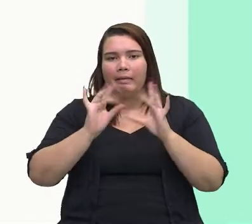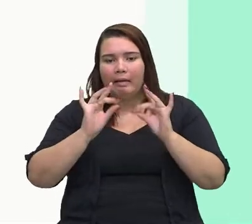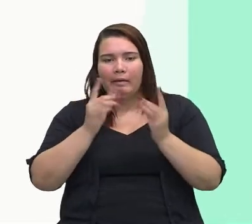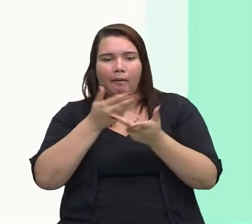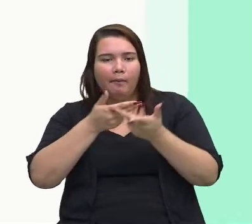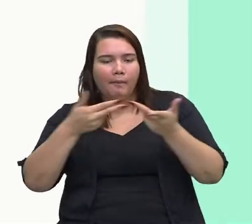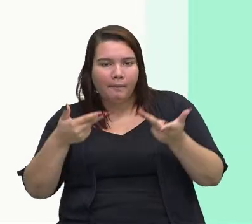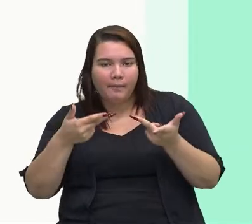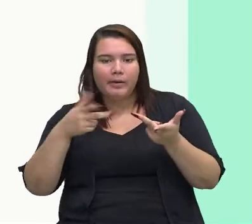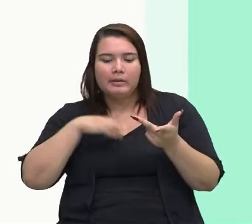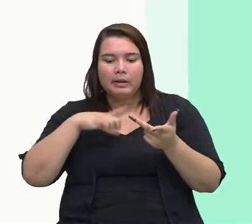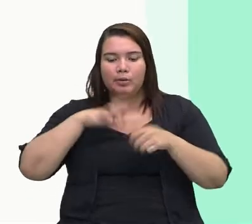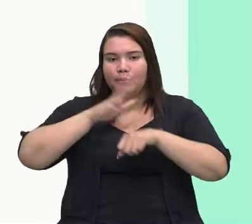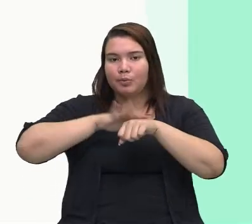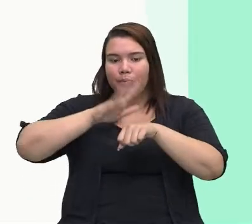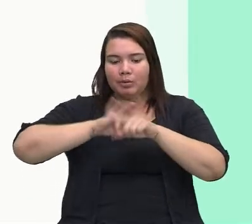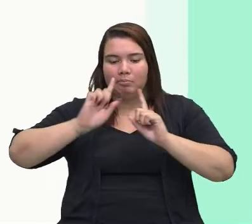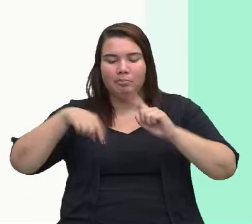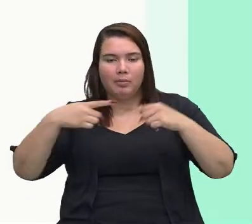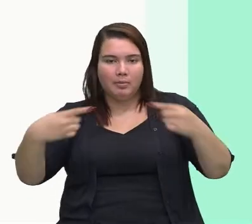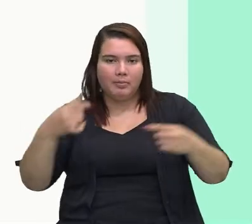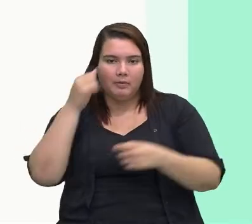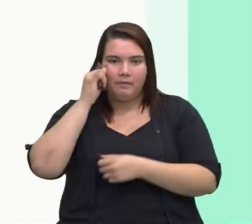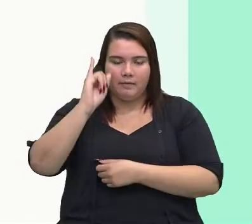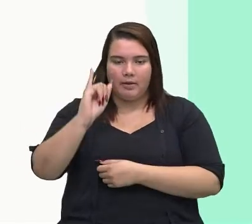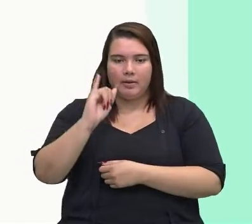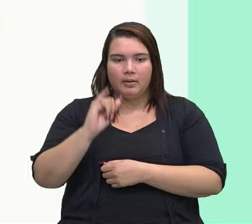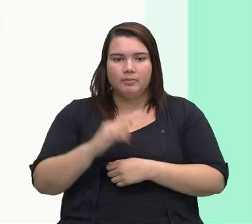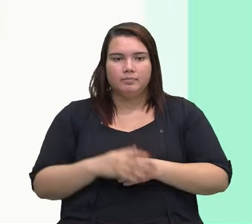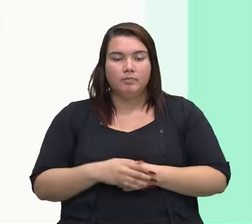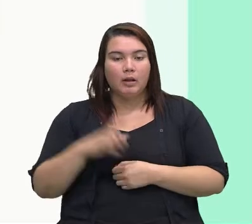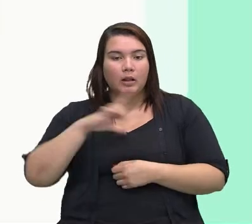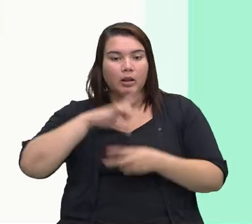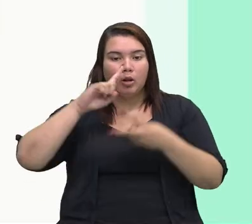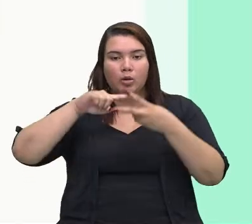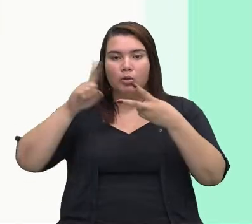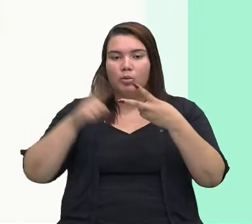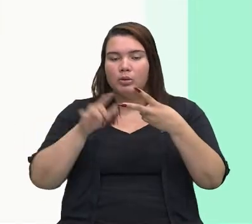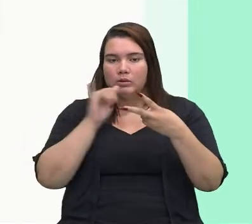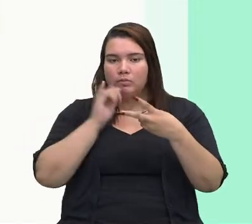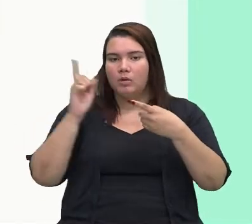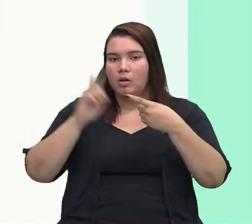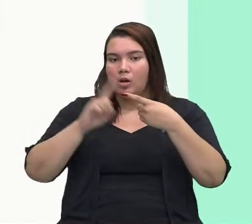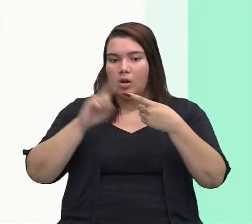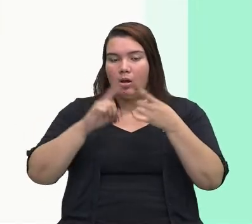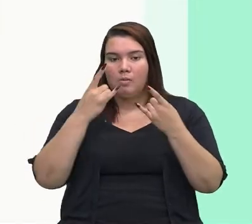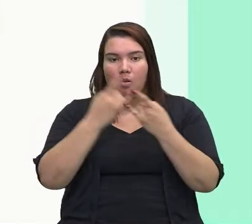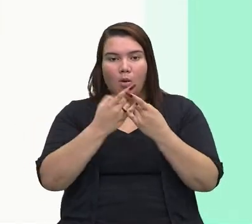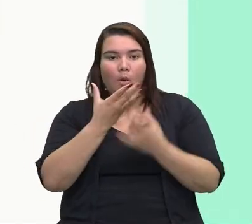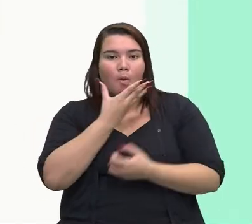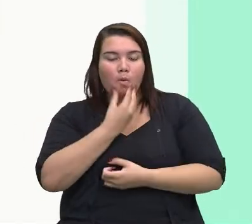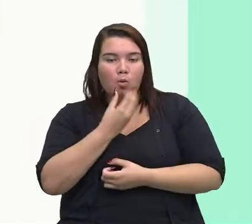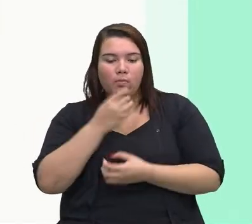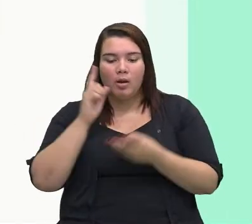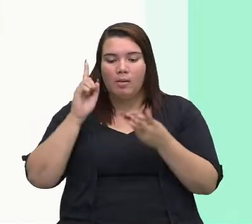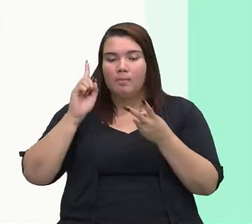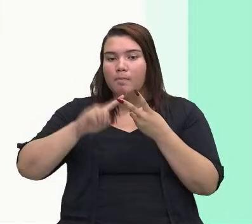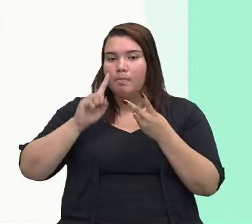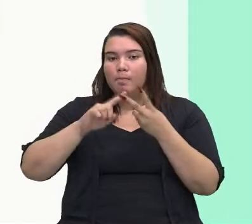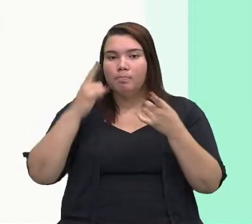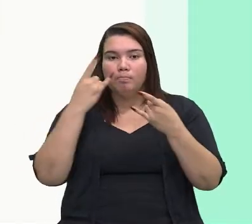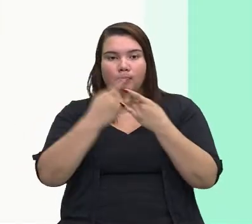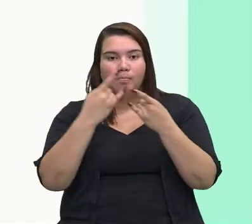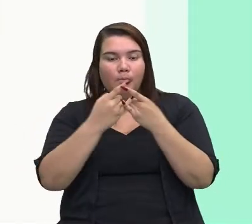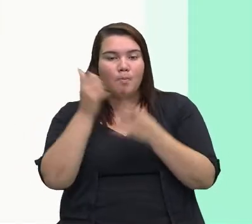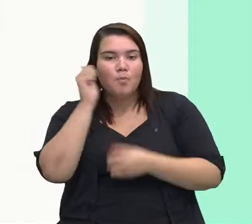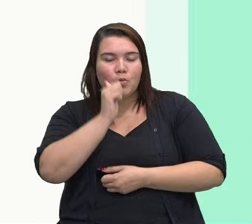que se transmitam ali algumas dessas infecções. E aí a gente tem dois exemplos, que é o preservativo masculino e o preservativo feminino.